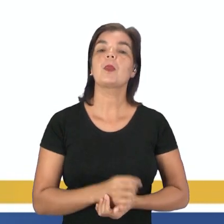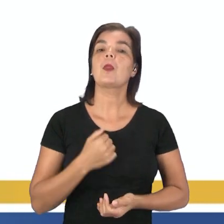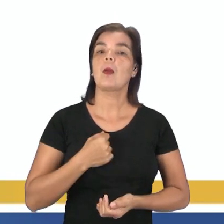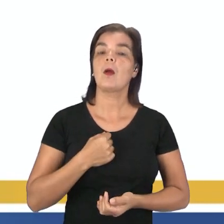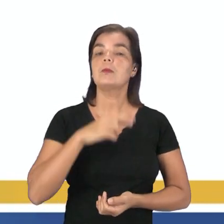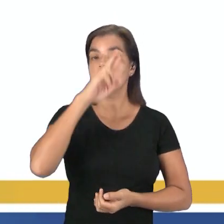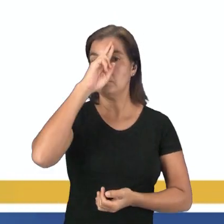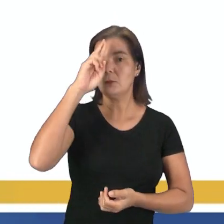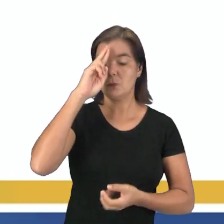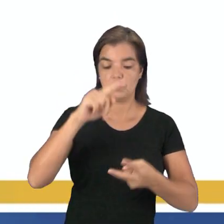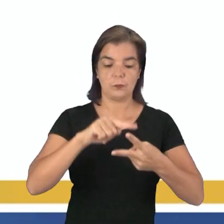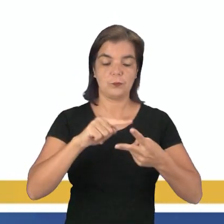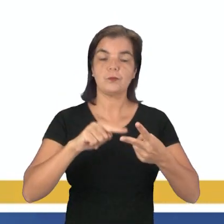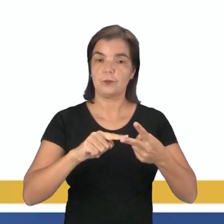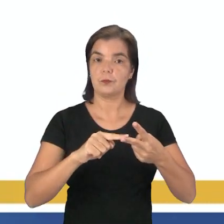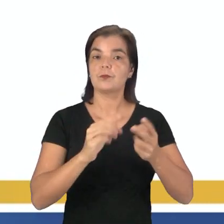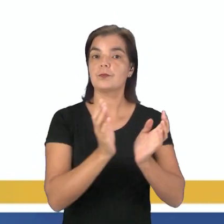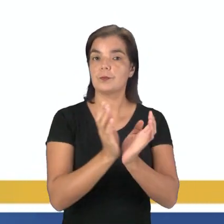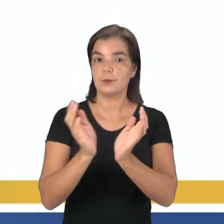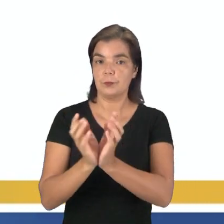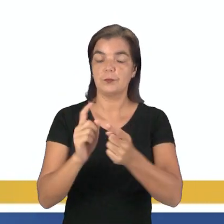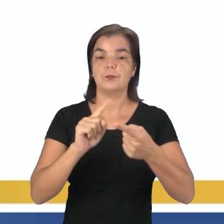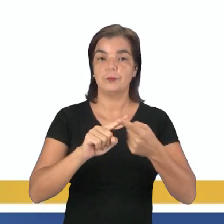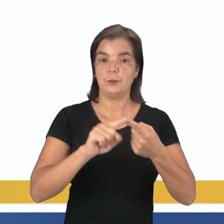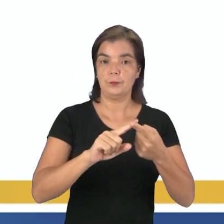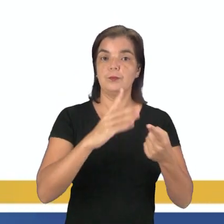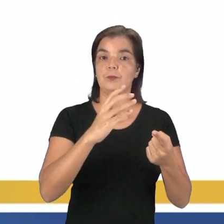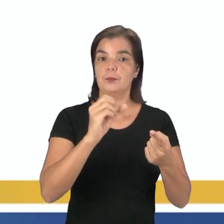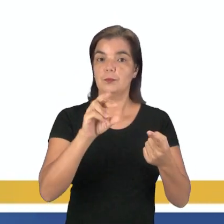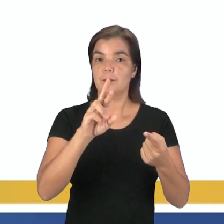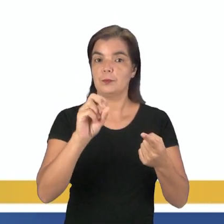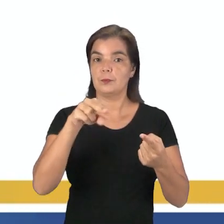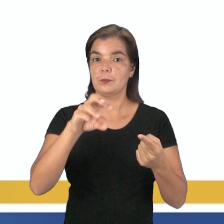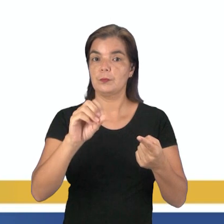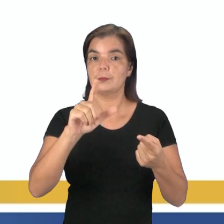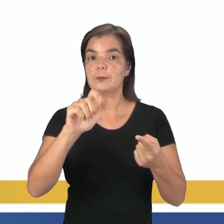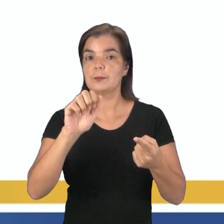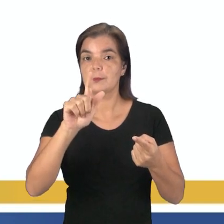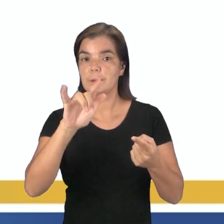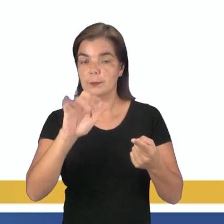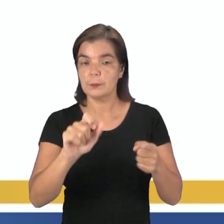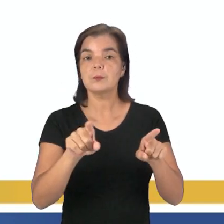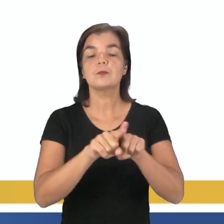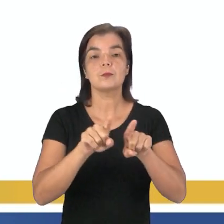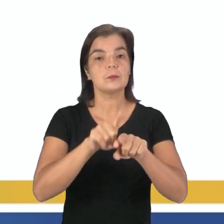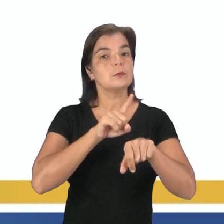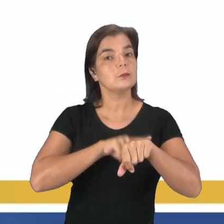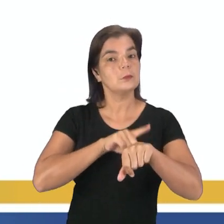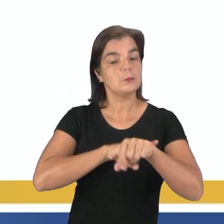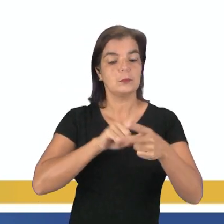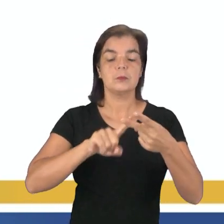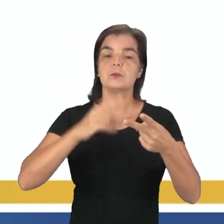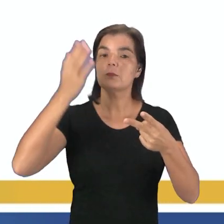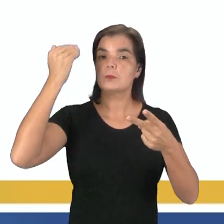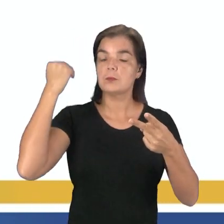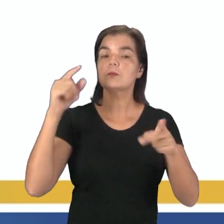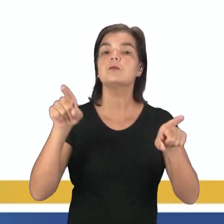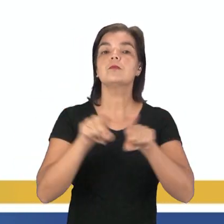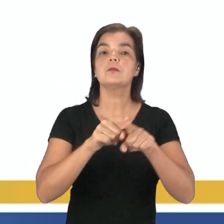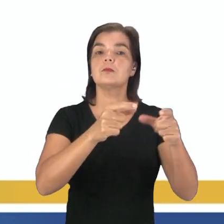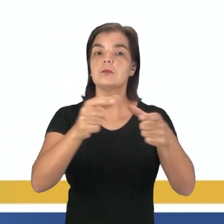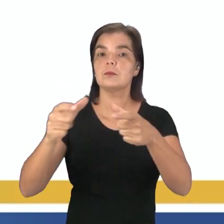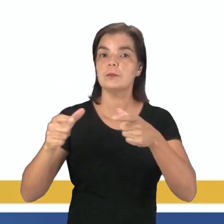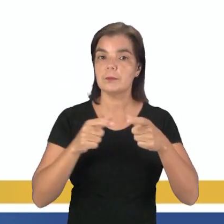trabalha utilizando duas categorias de tempo, o cronológico e o histórico, e trabalha também com a noção de espaço.